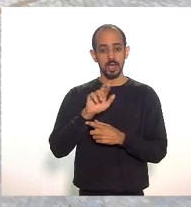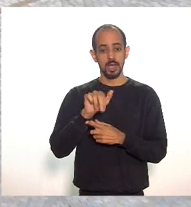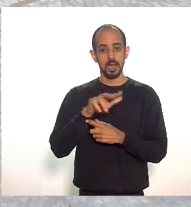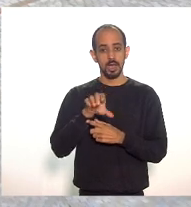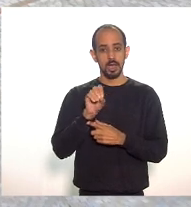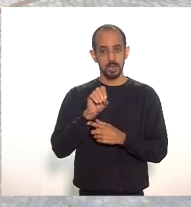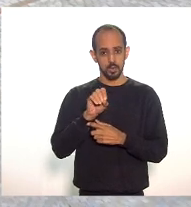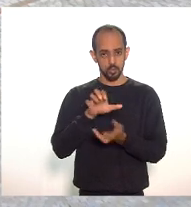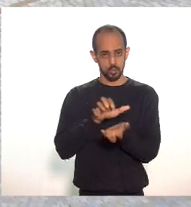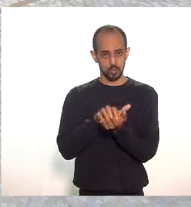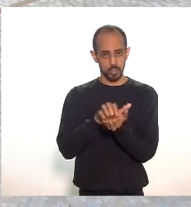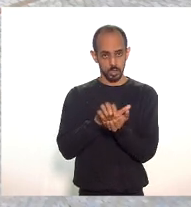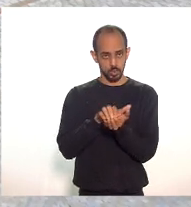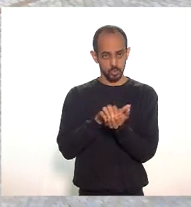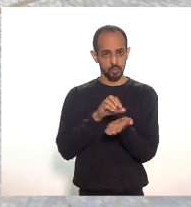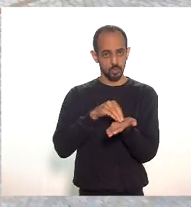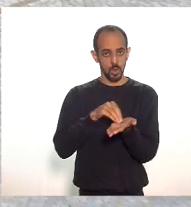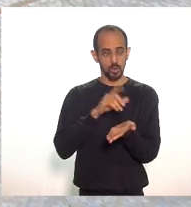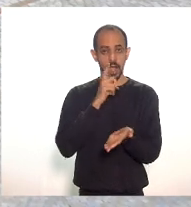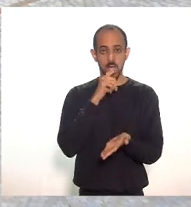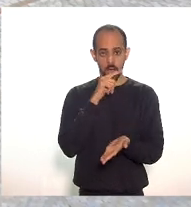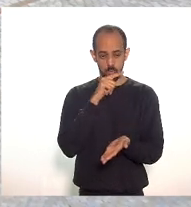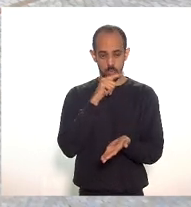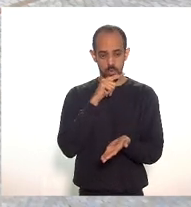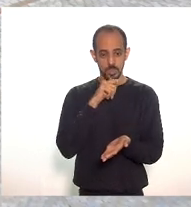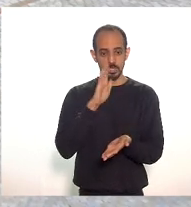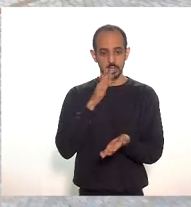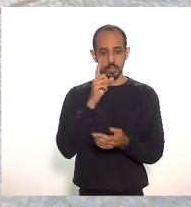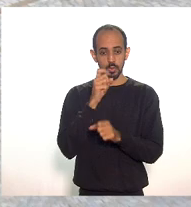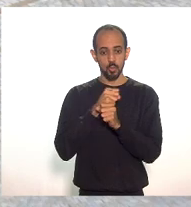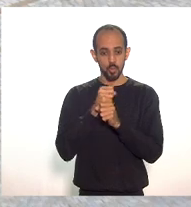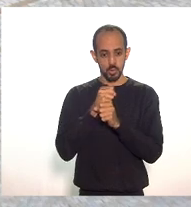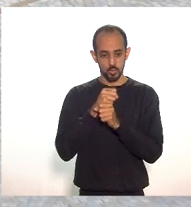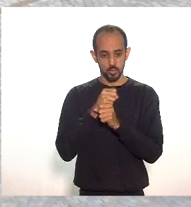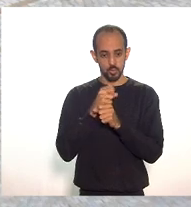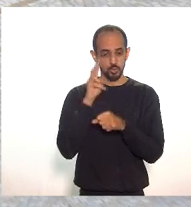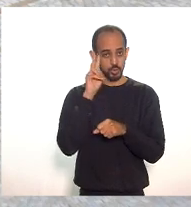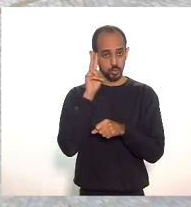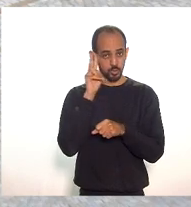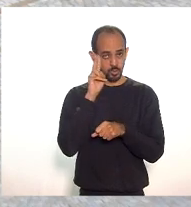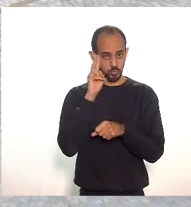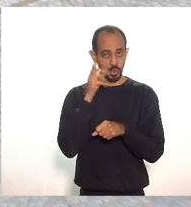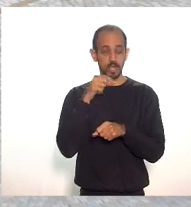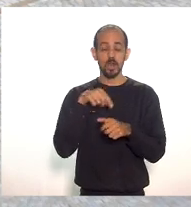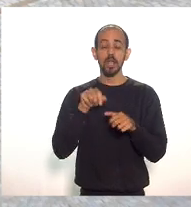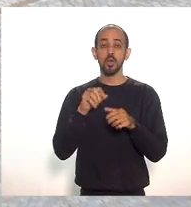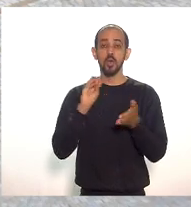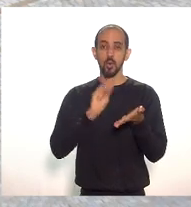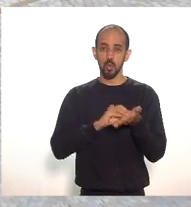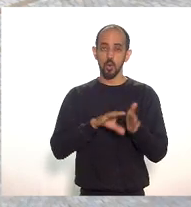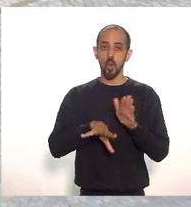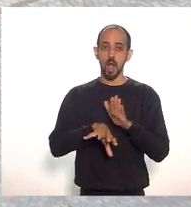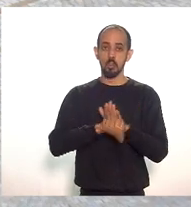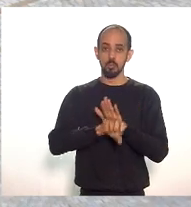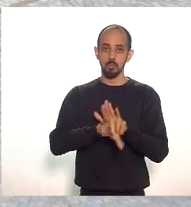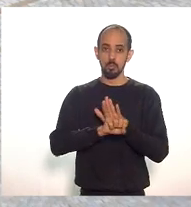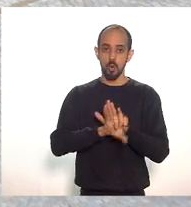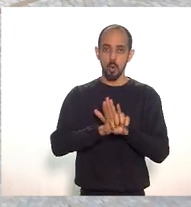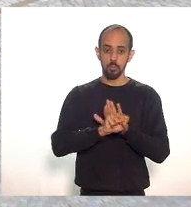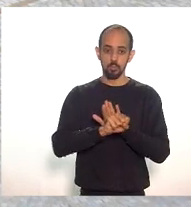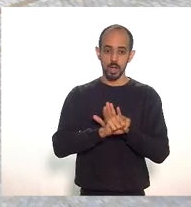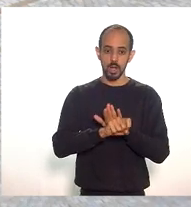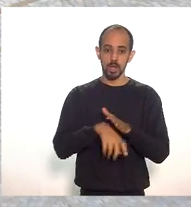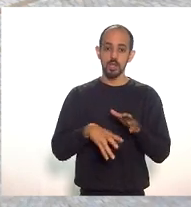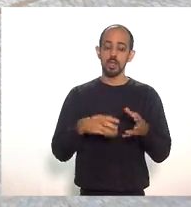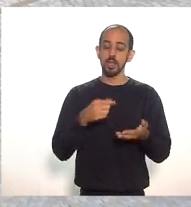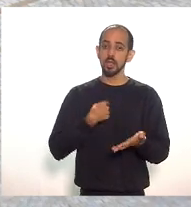completar um ano agora em maio mas graças a Deus não completando um ano segundo e foi instalada a bomba claro que eu me aborreci muito